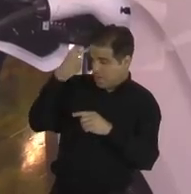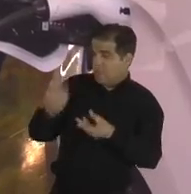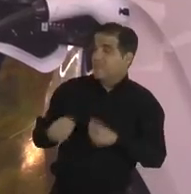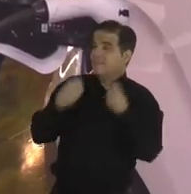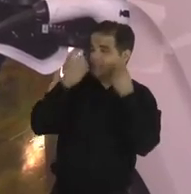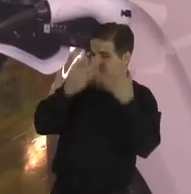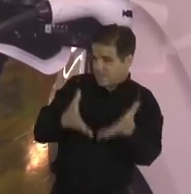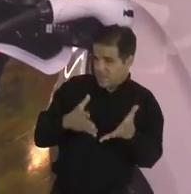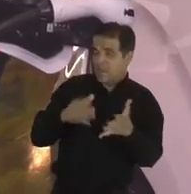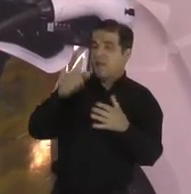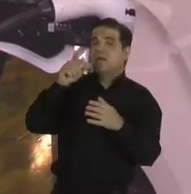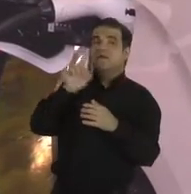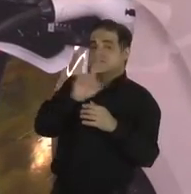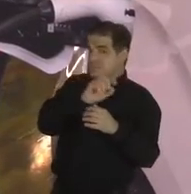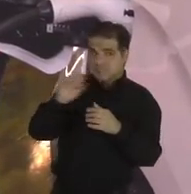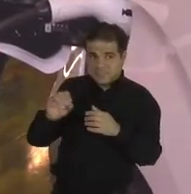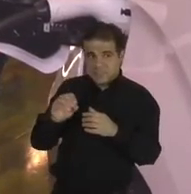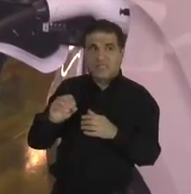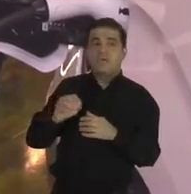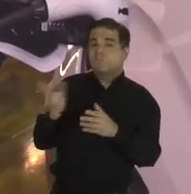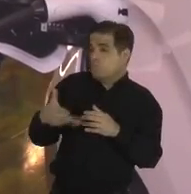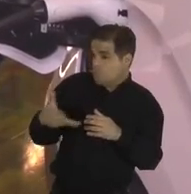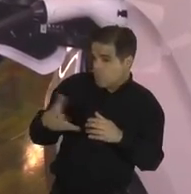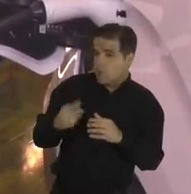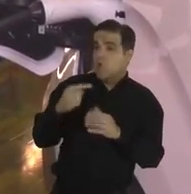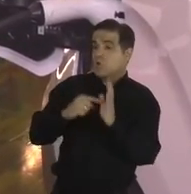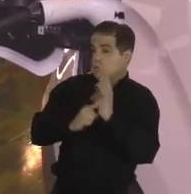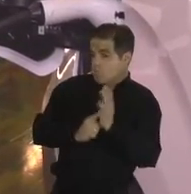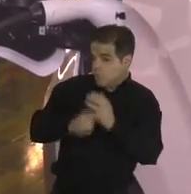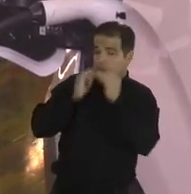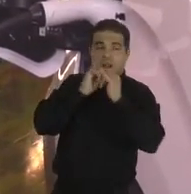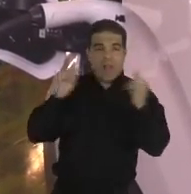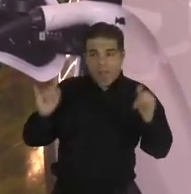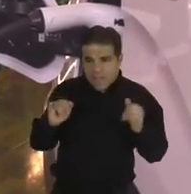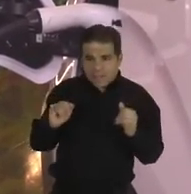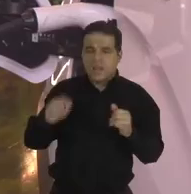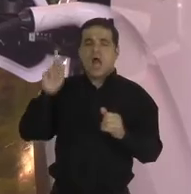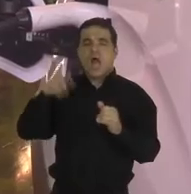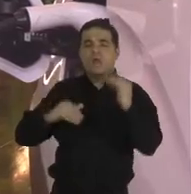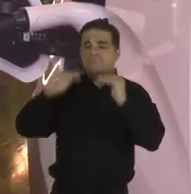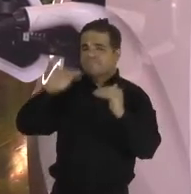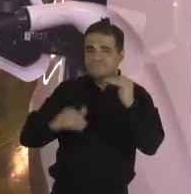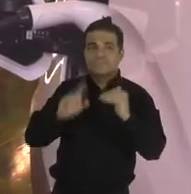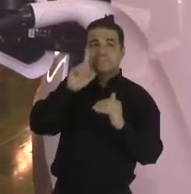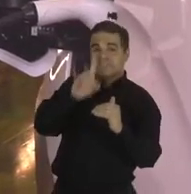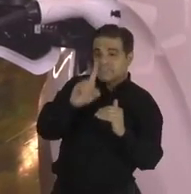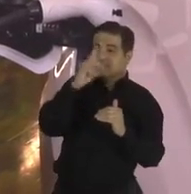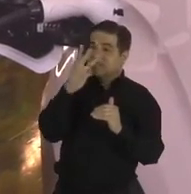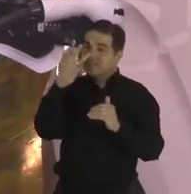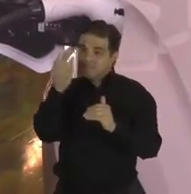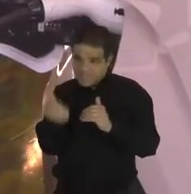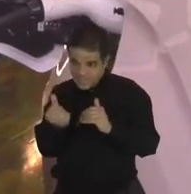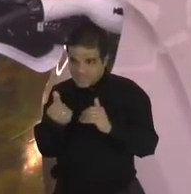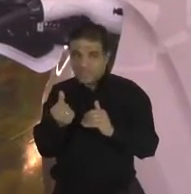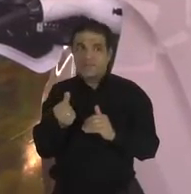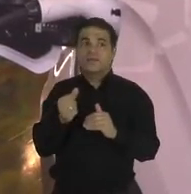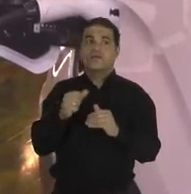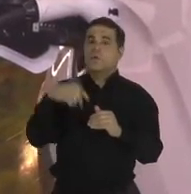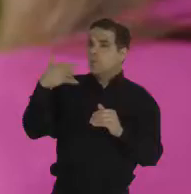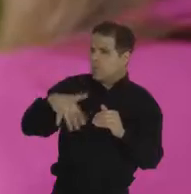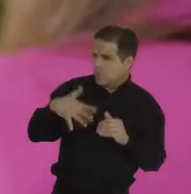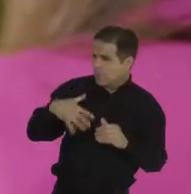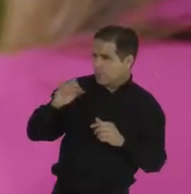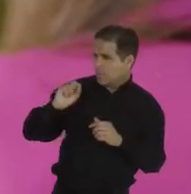100 quilowatts de potência no motor elétrico o que equivale a 136 cavalos